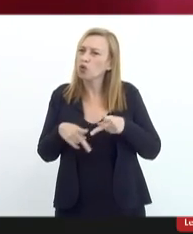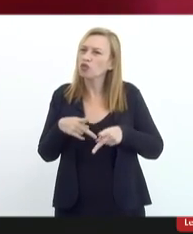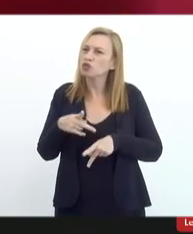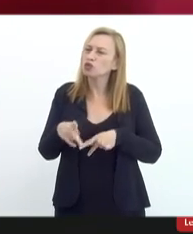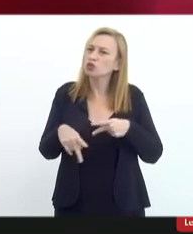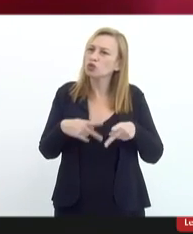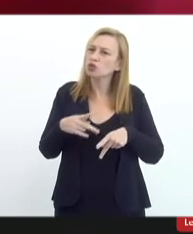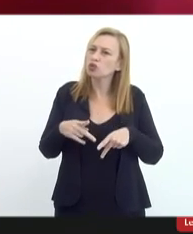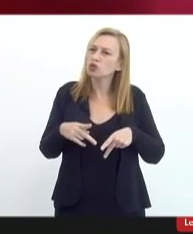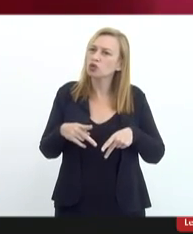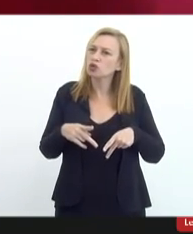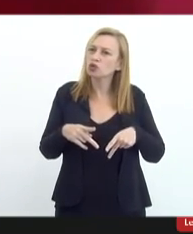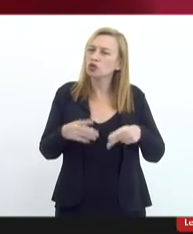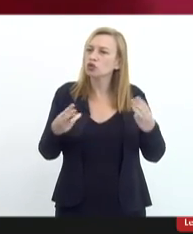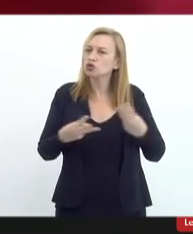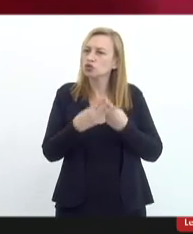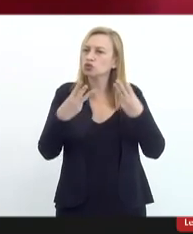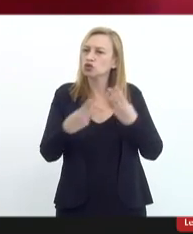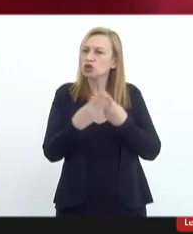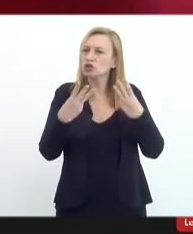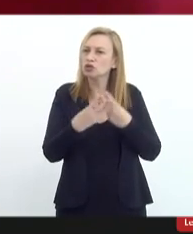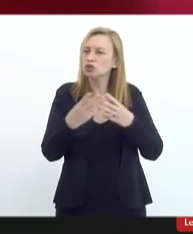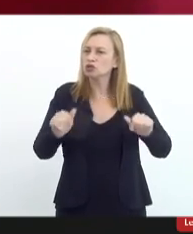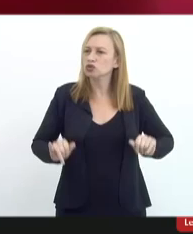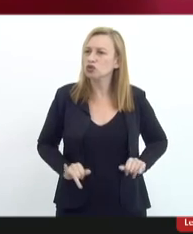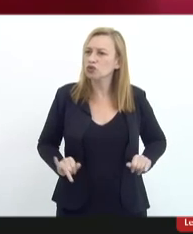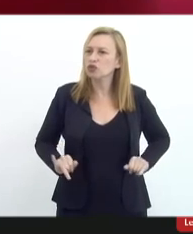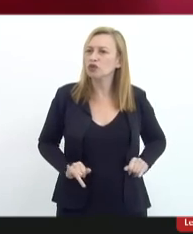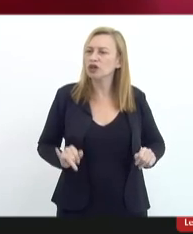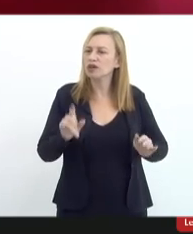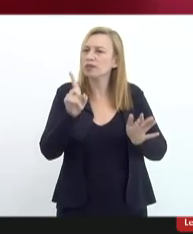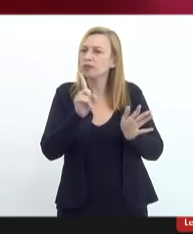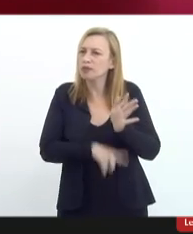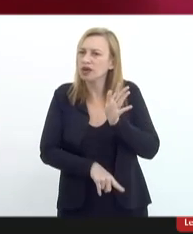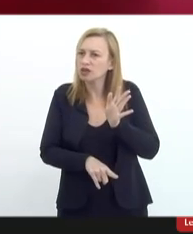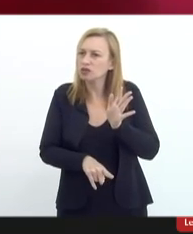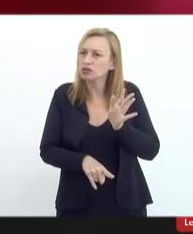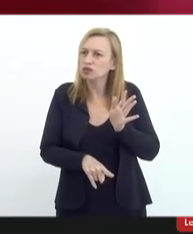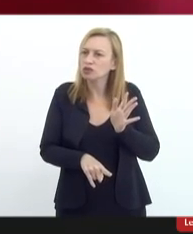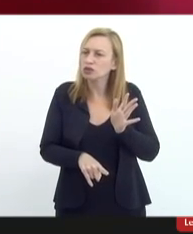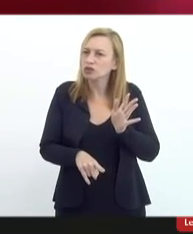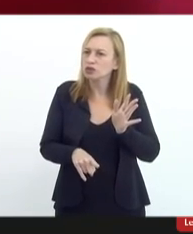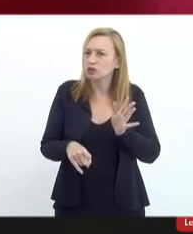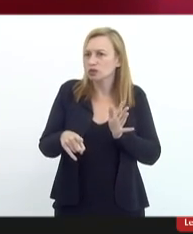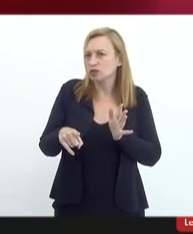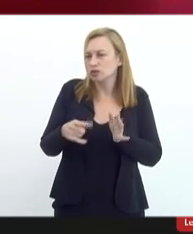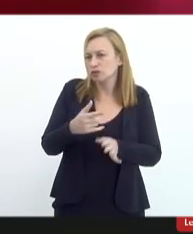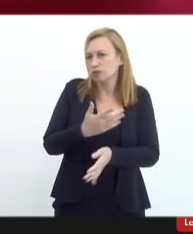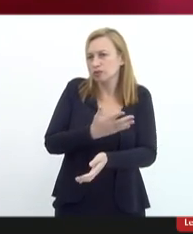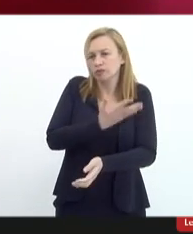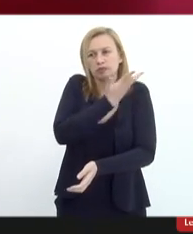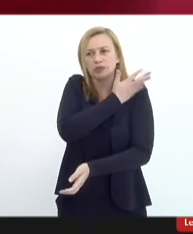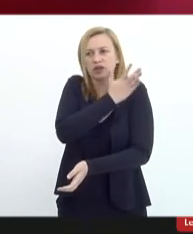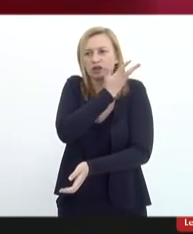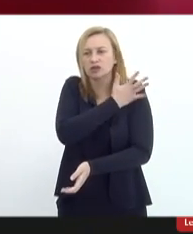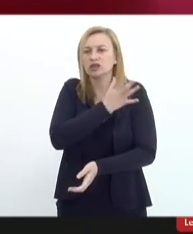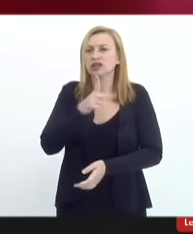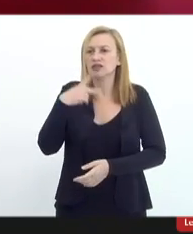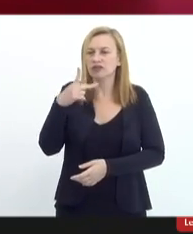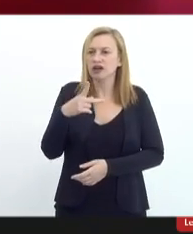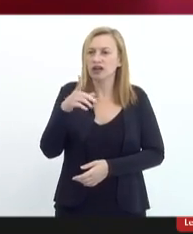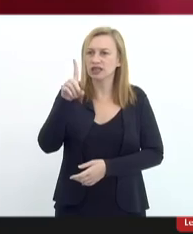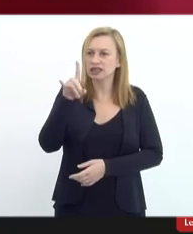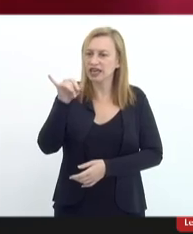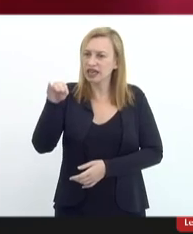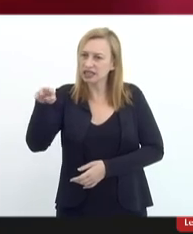judeu ele sofria poucos atos de intolerância. E na fala que a professora Daiane esteve conosco,